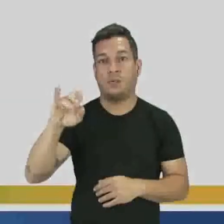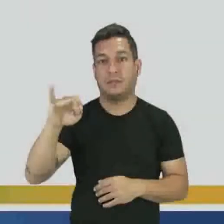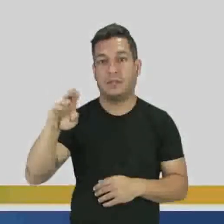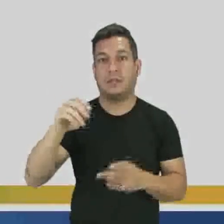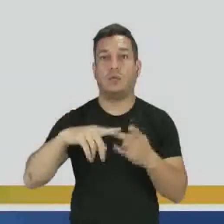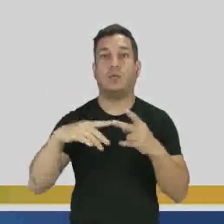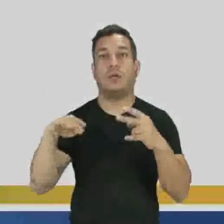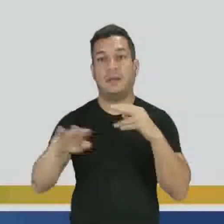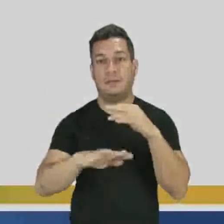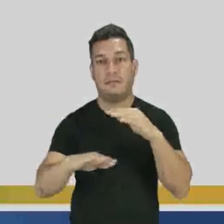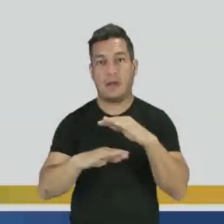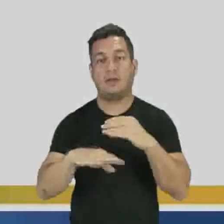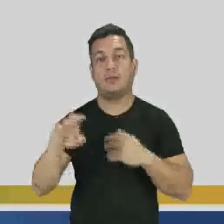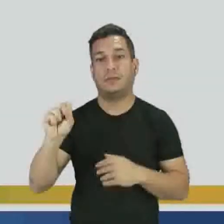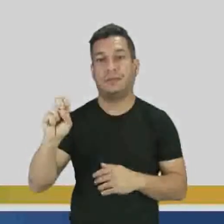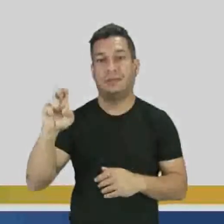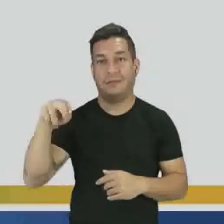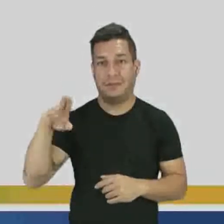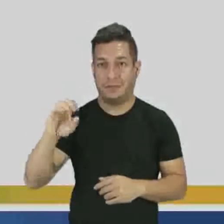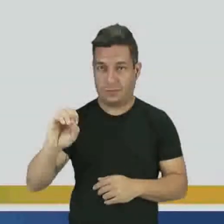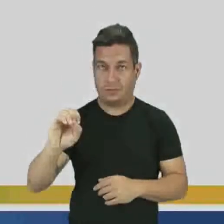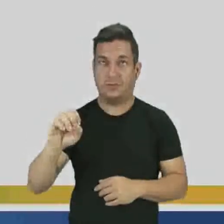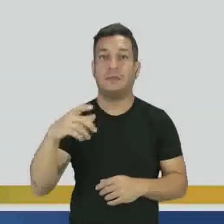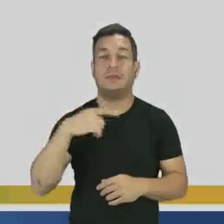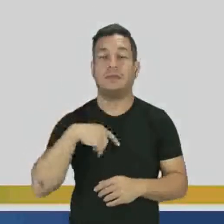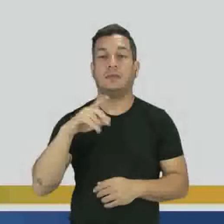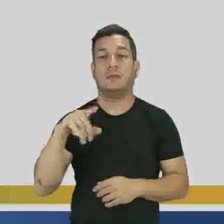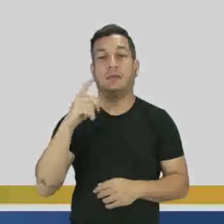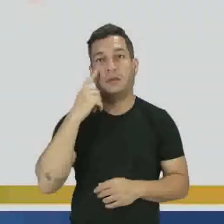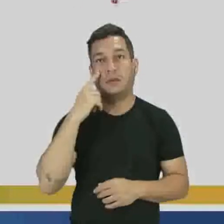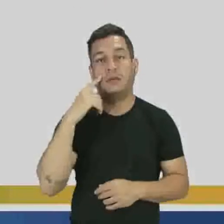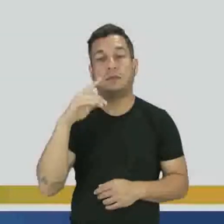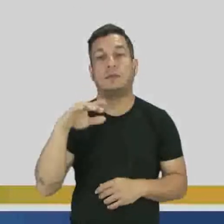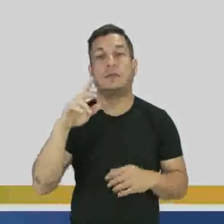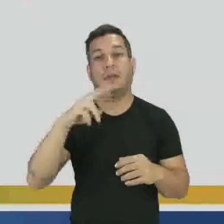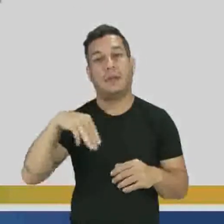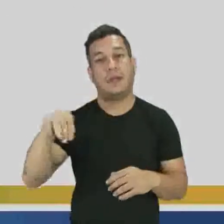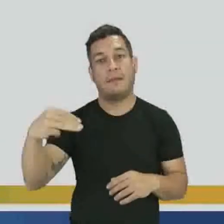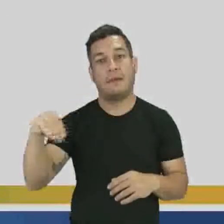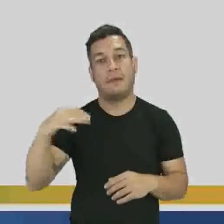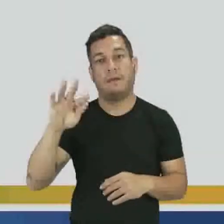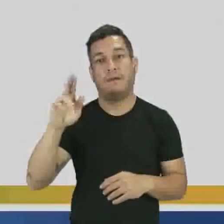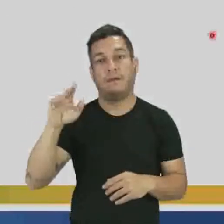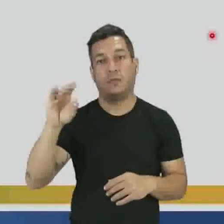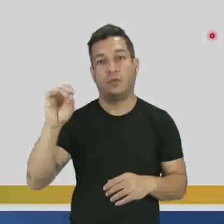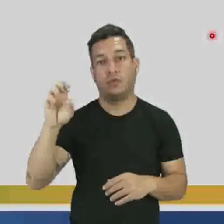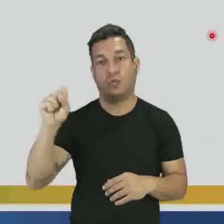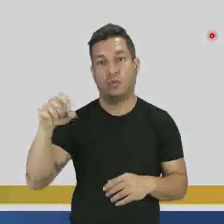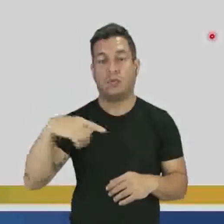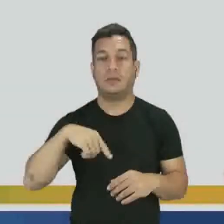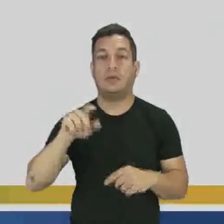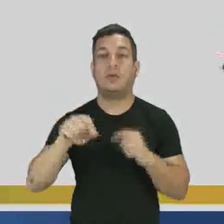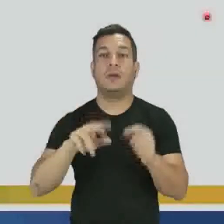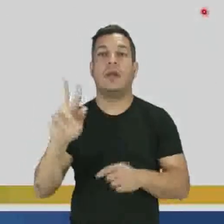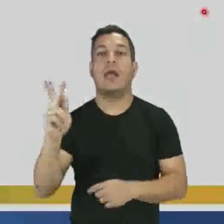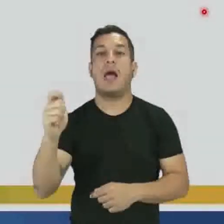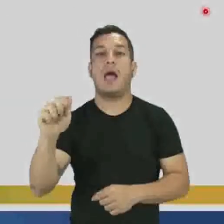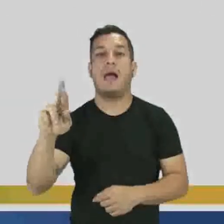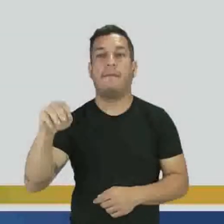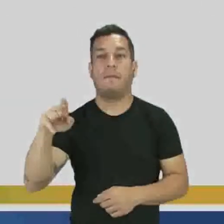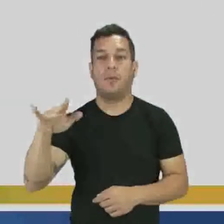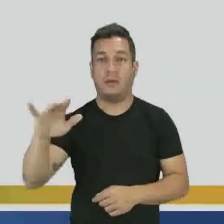função seno. Essas funções, na matemática, são chamadas de funções